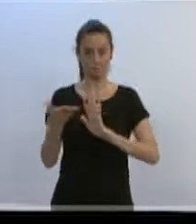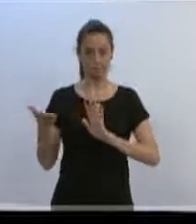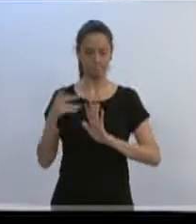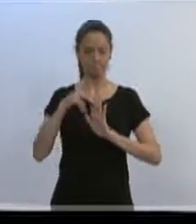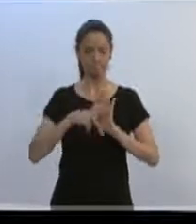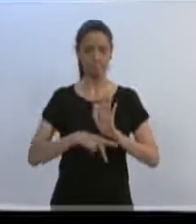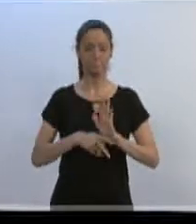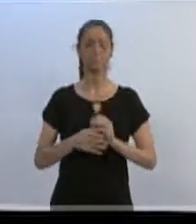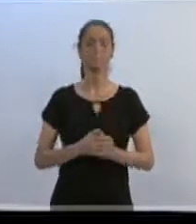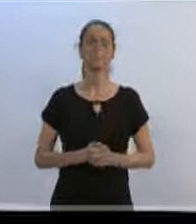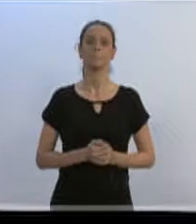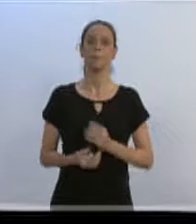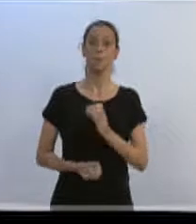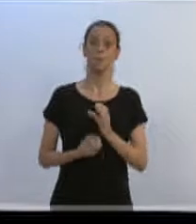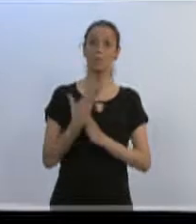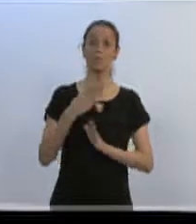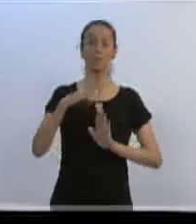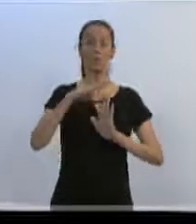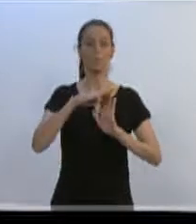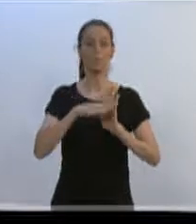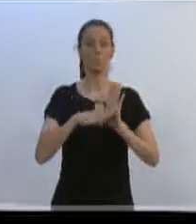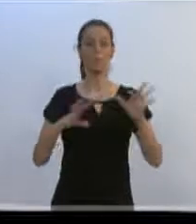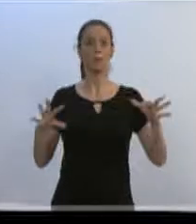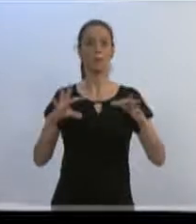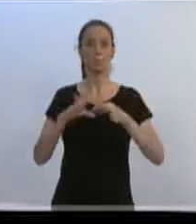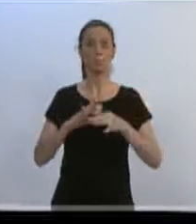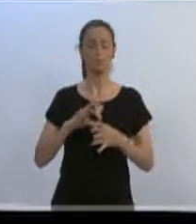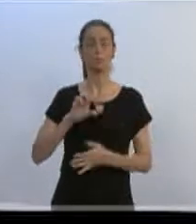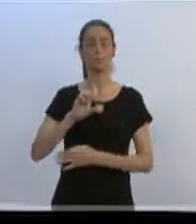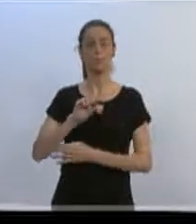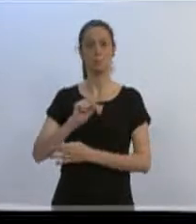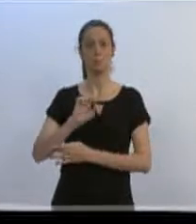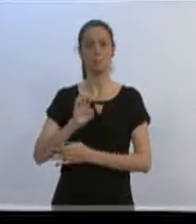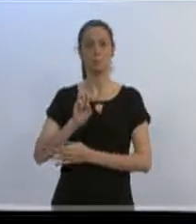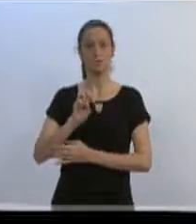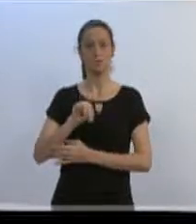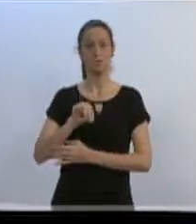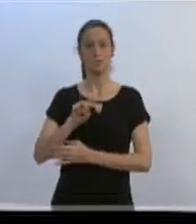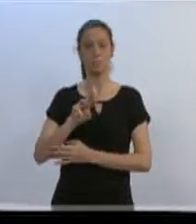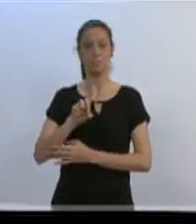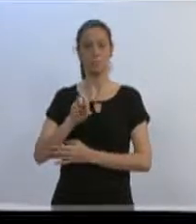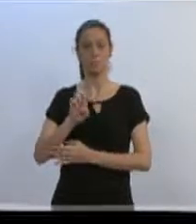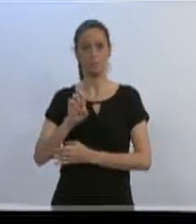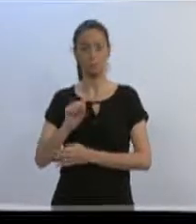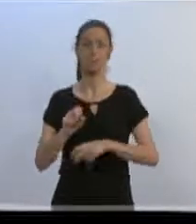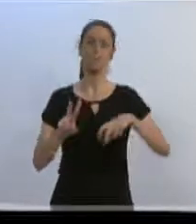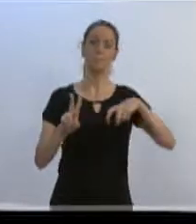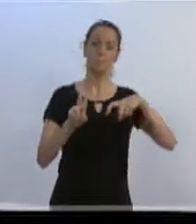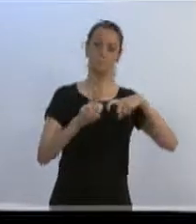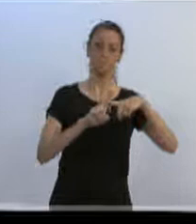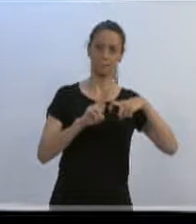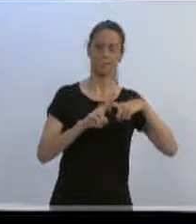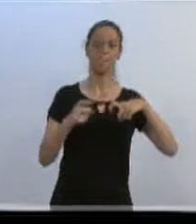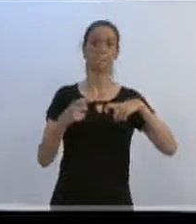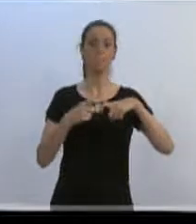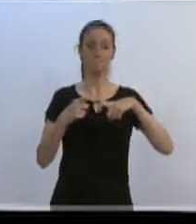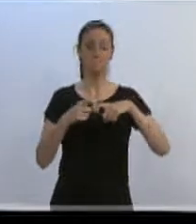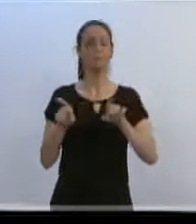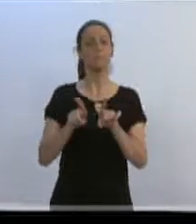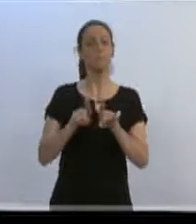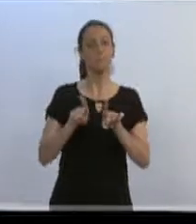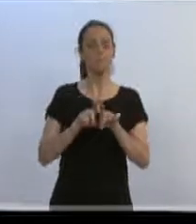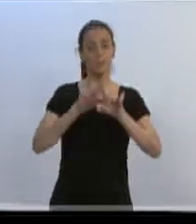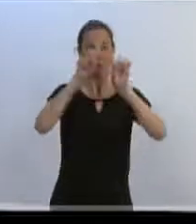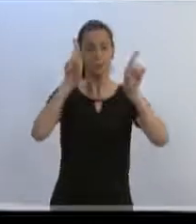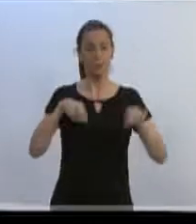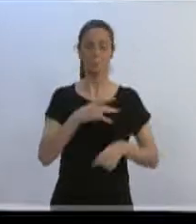para implantar o programa juntos e mudes para que os médicos veterinários servidores do município possa realizar